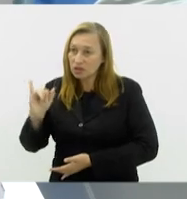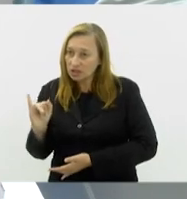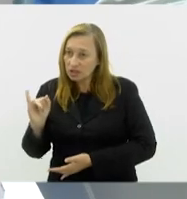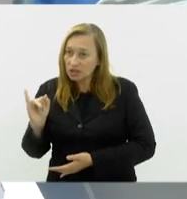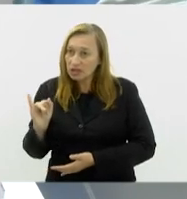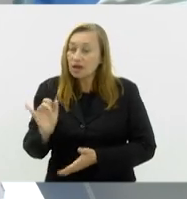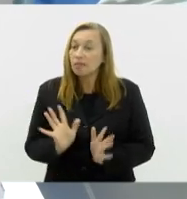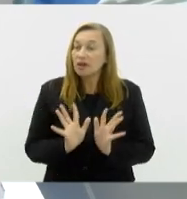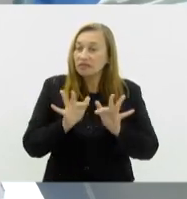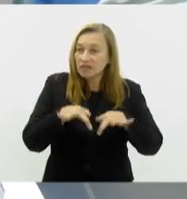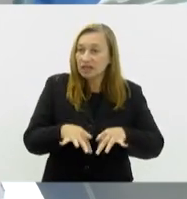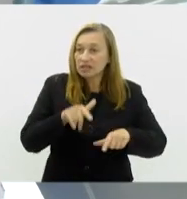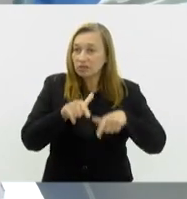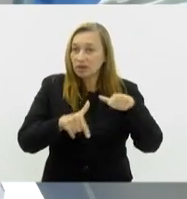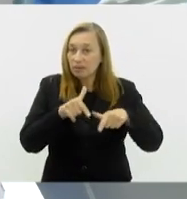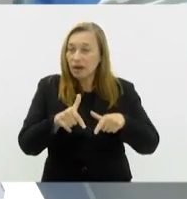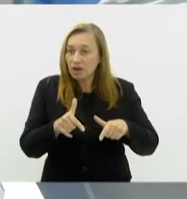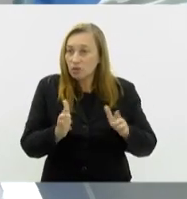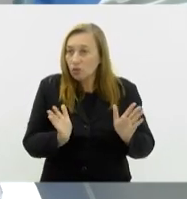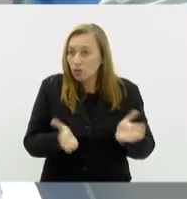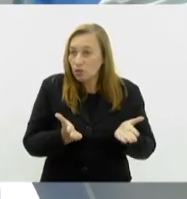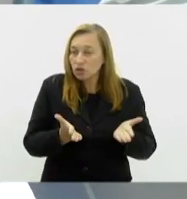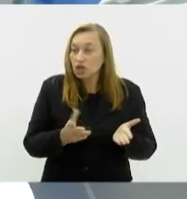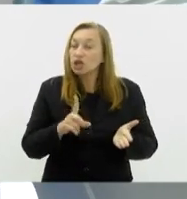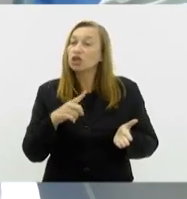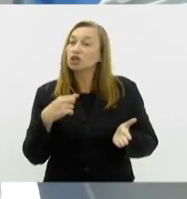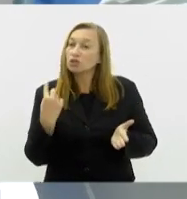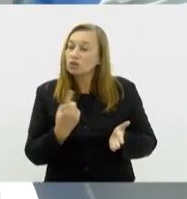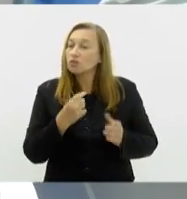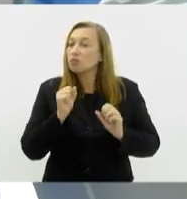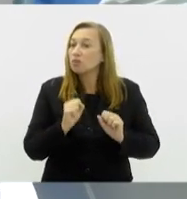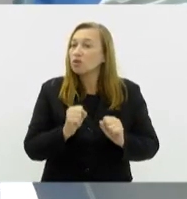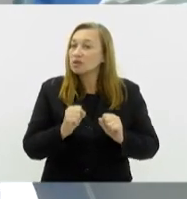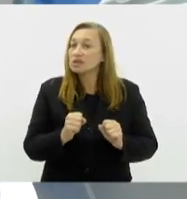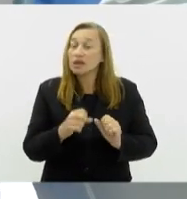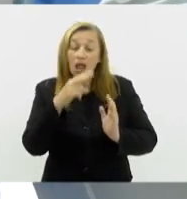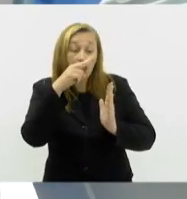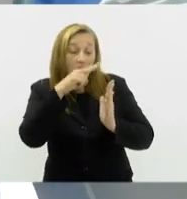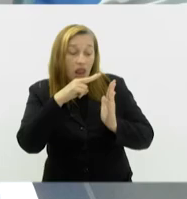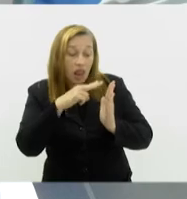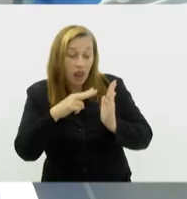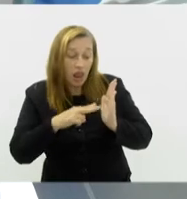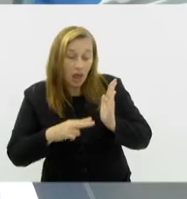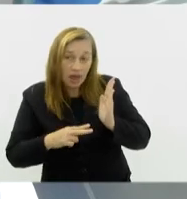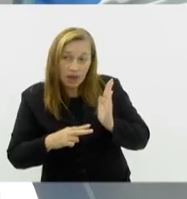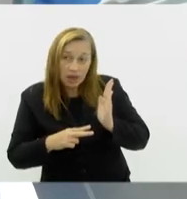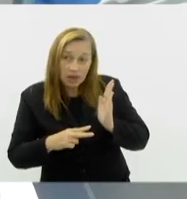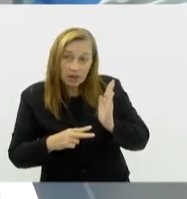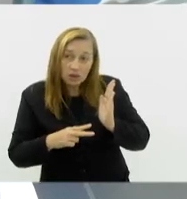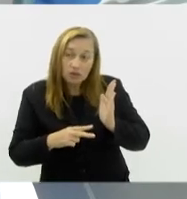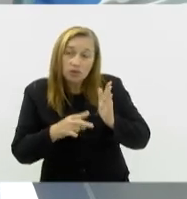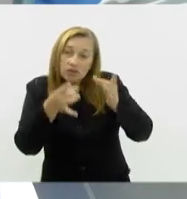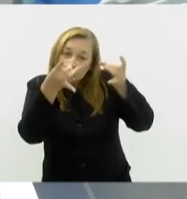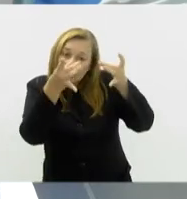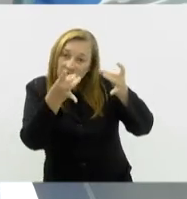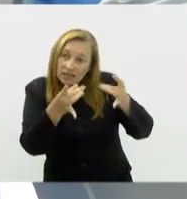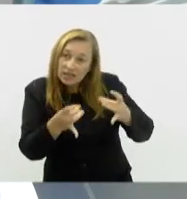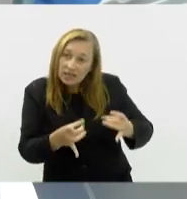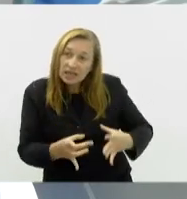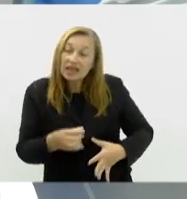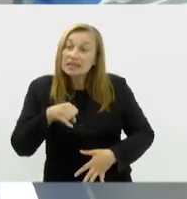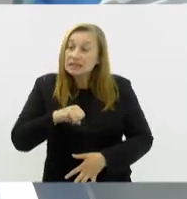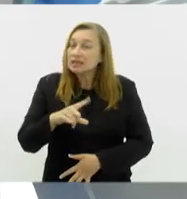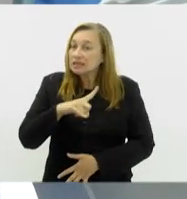suspensão do trabalho e assim a gente possa ler de maneira adequada porque se houve uma